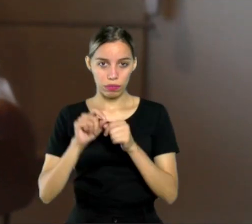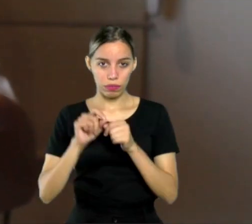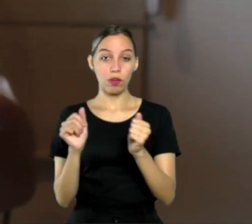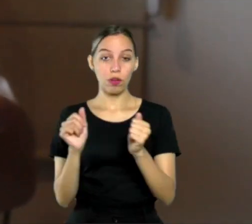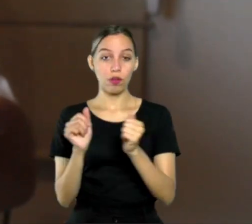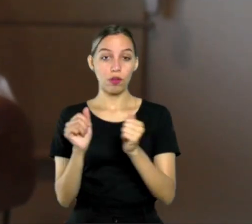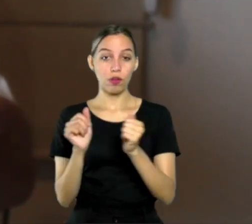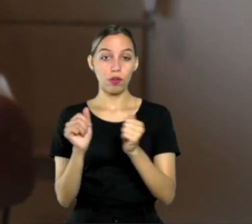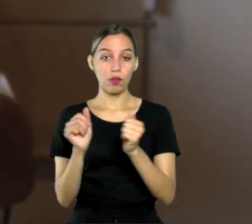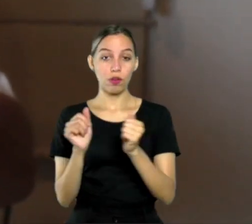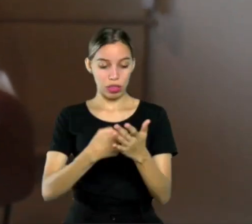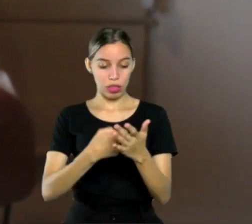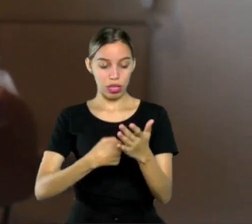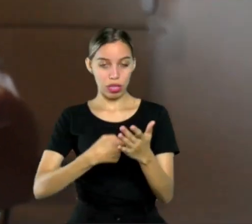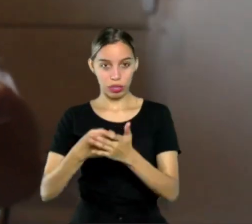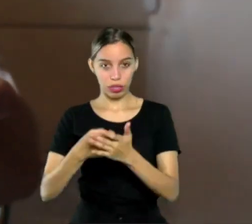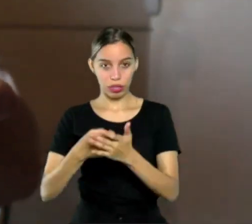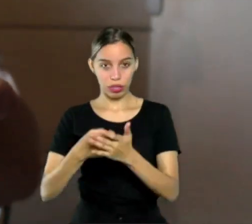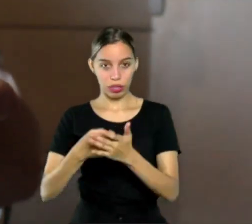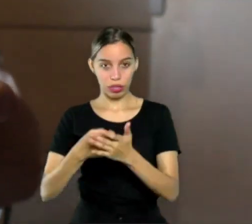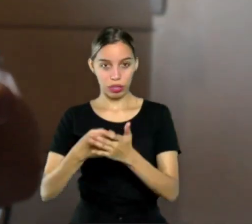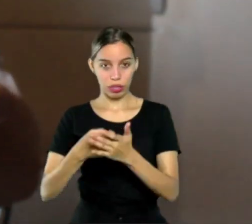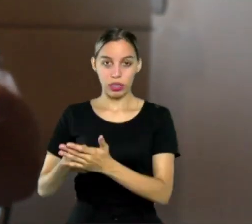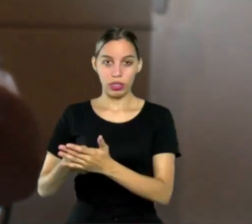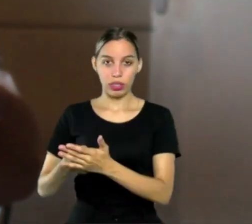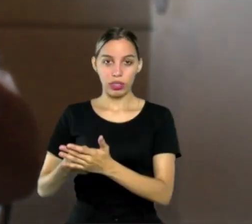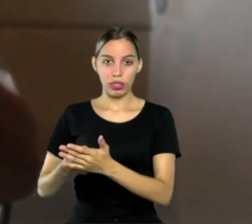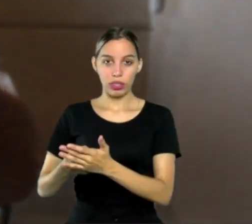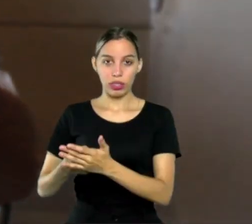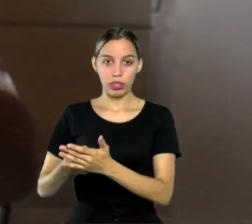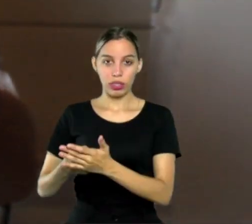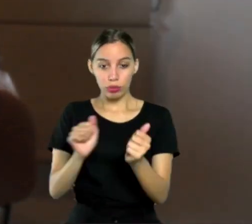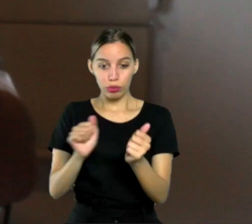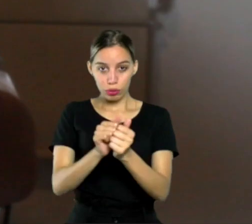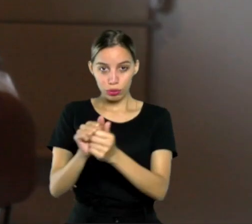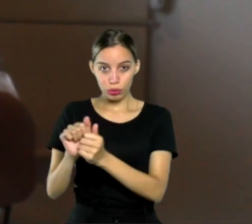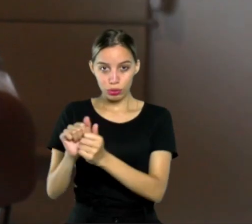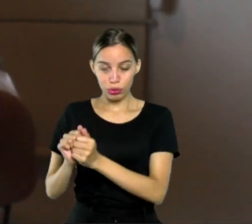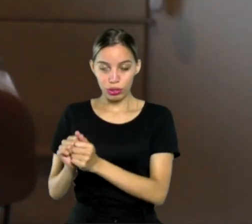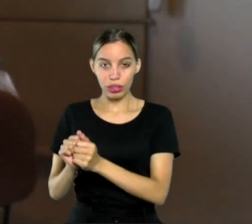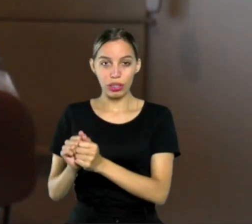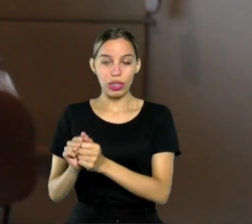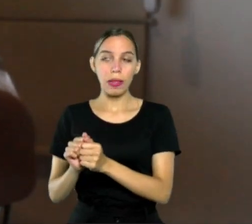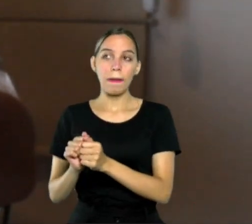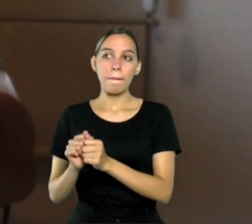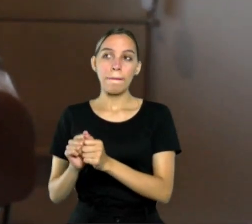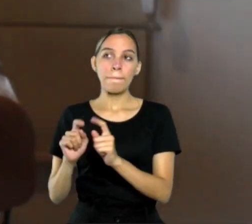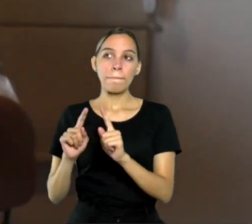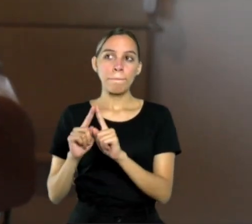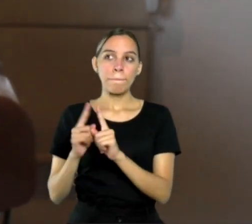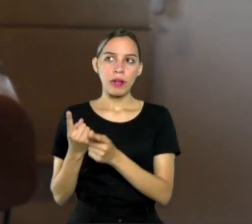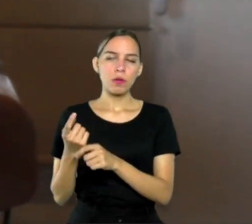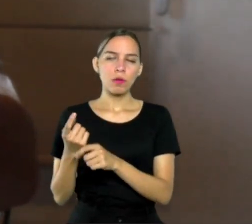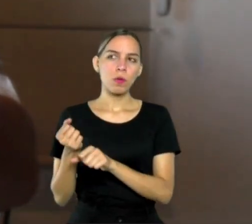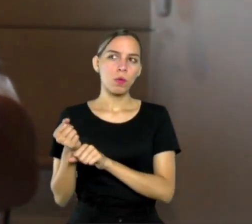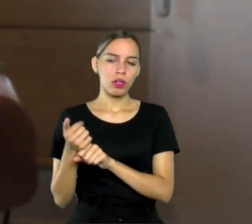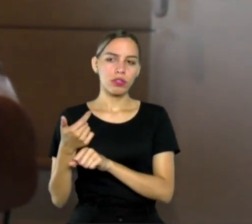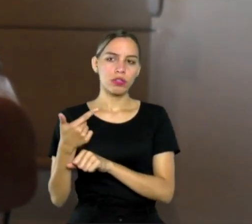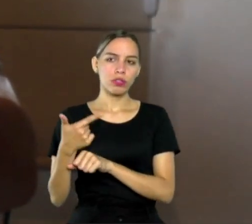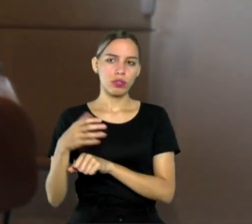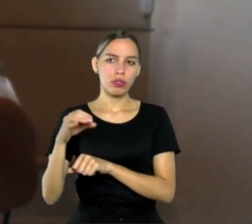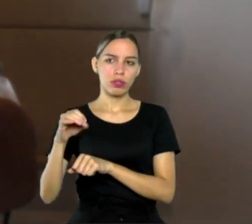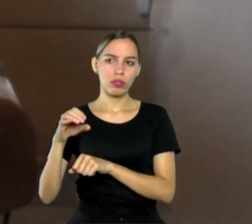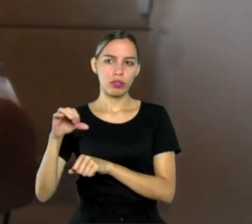muito tempo, depois mais na época do livro mesmo, mas eu considero que 2009, 2010, 2011 foram